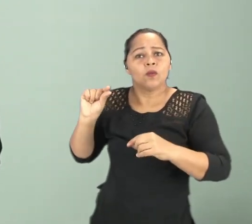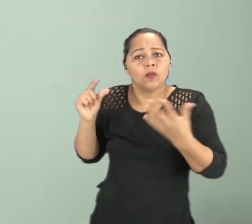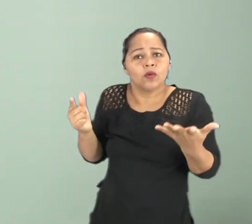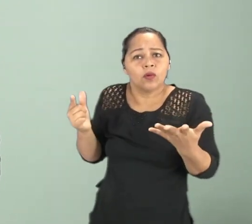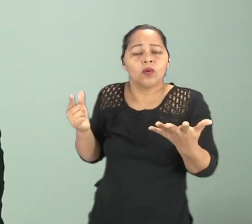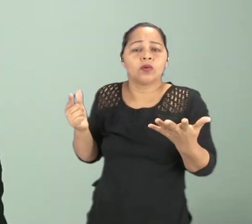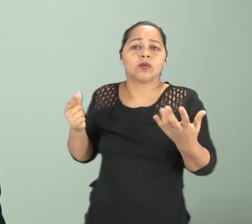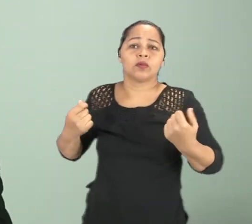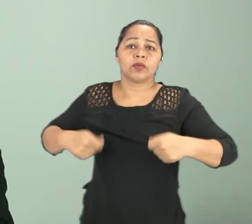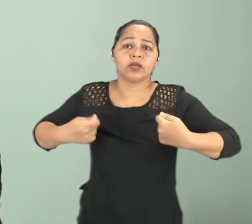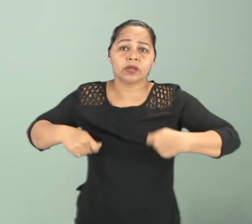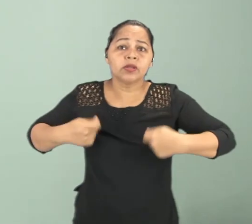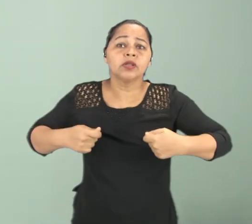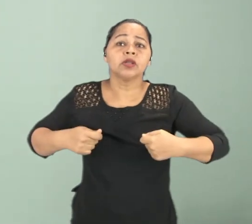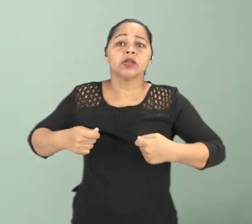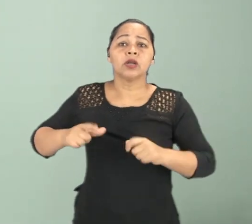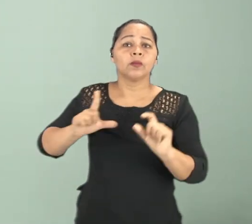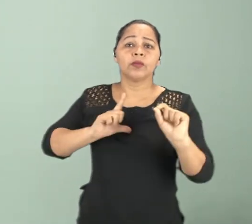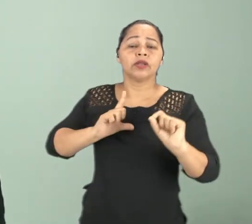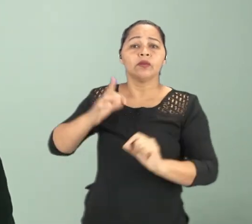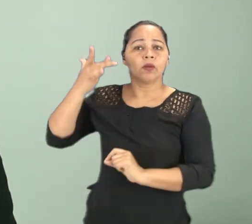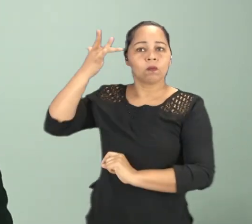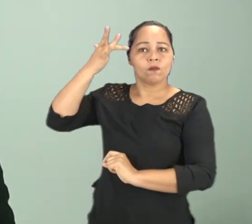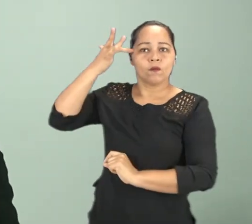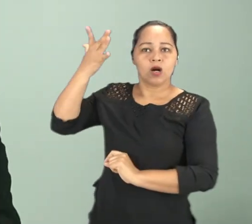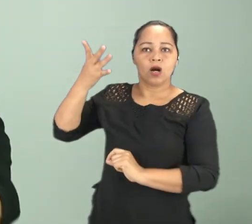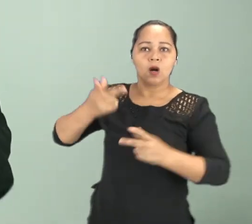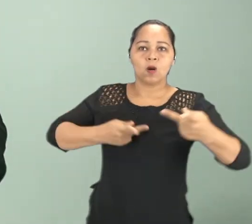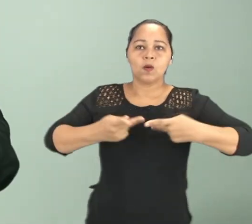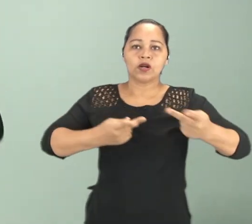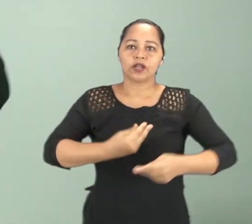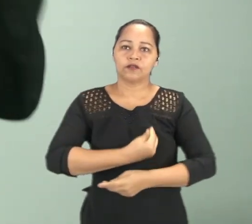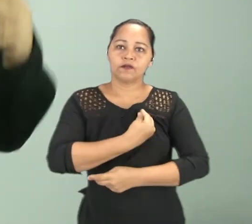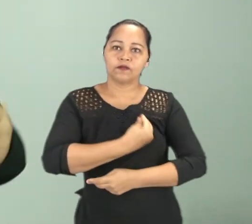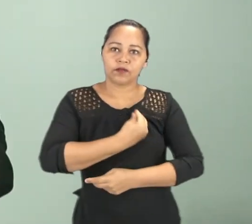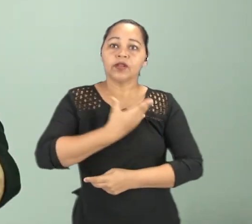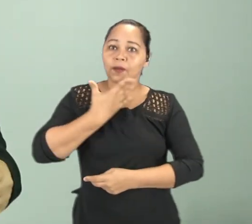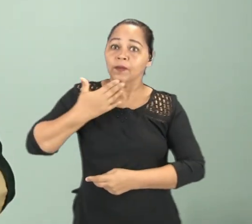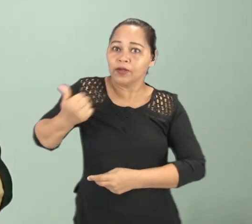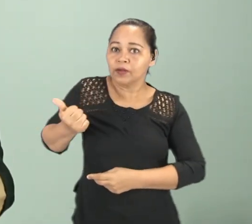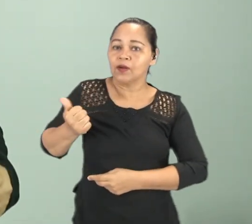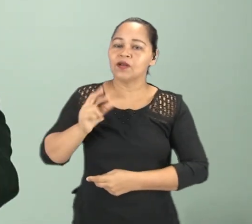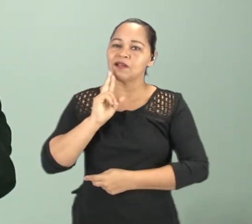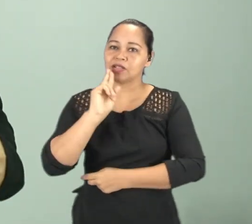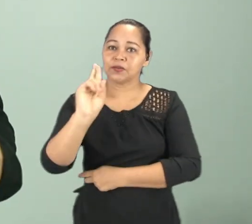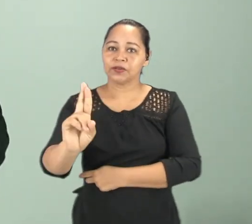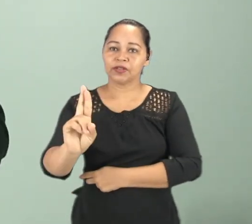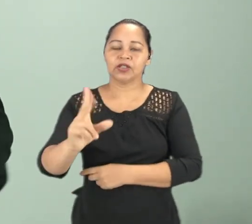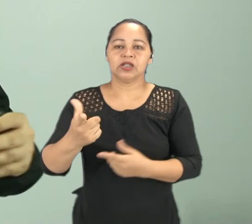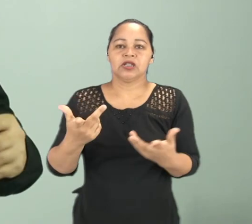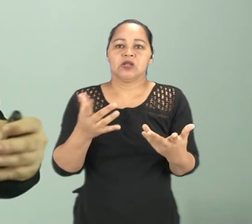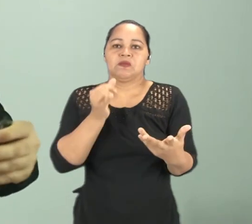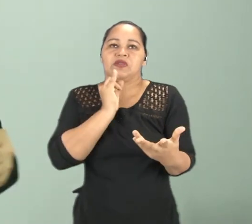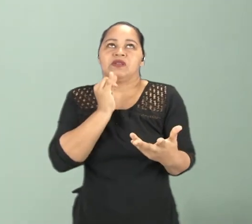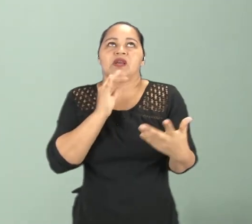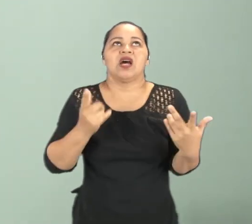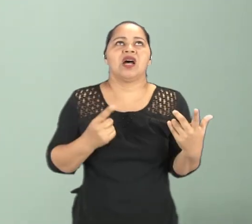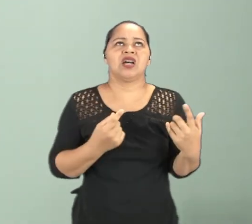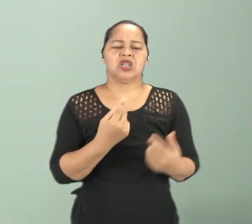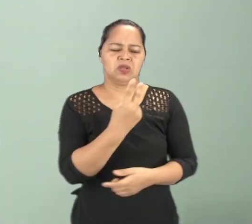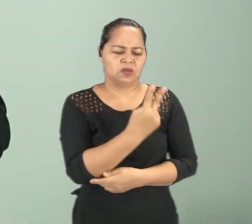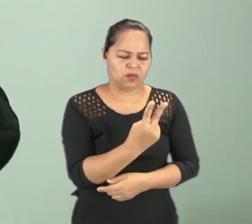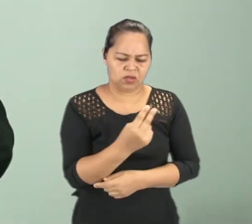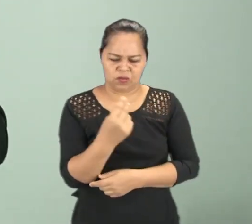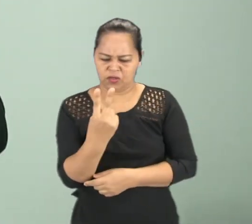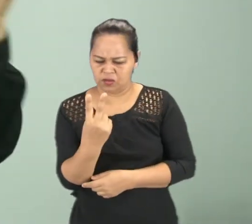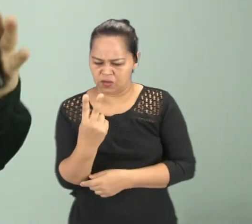levados a pensar. E essa é a importância do projeto de vida. Não é responder certas questões como 2 mais 2 é igual a